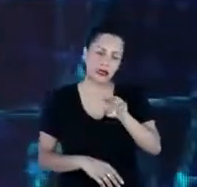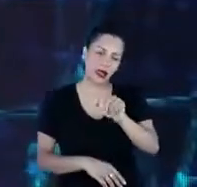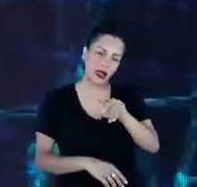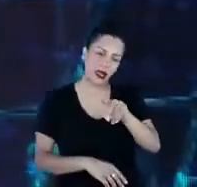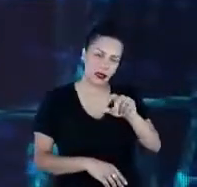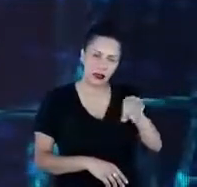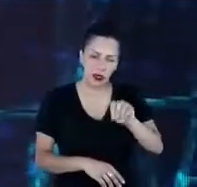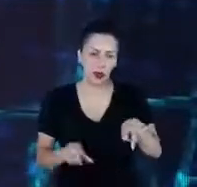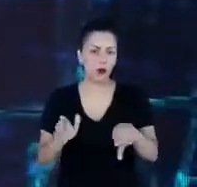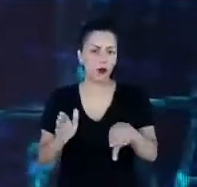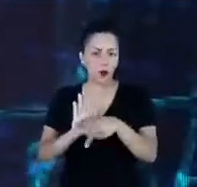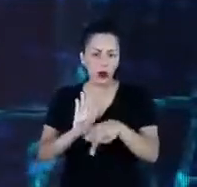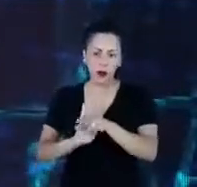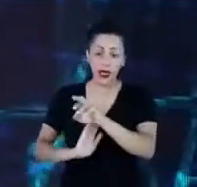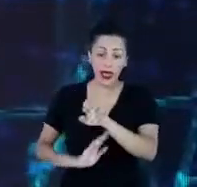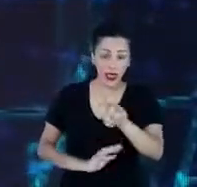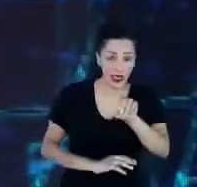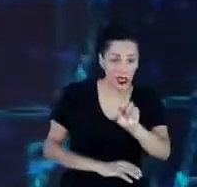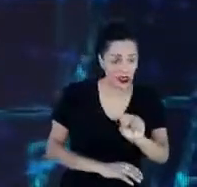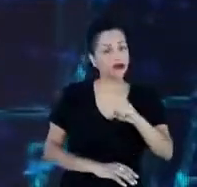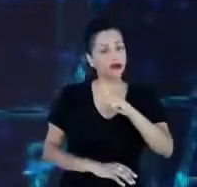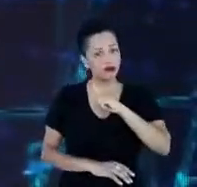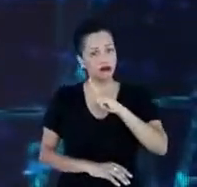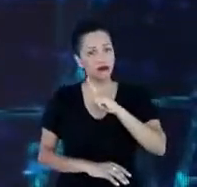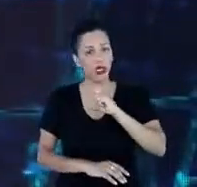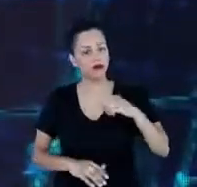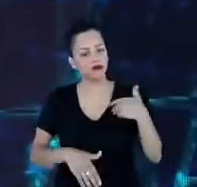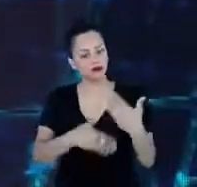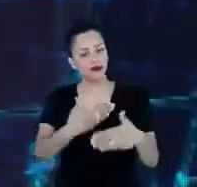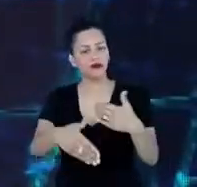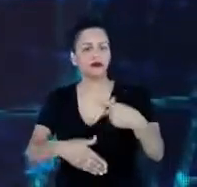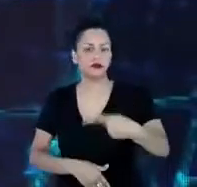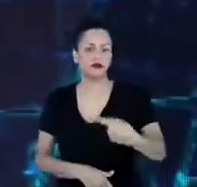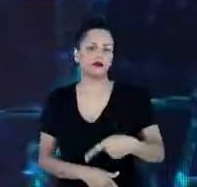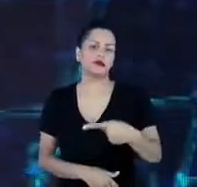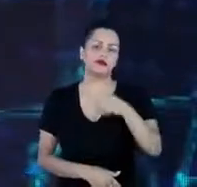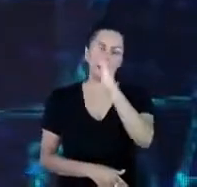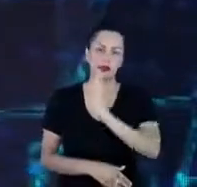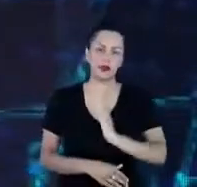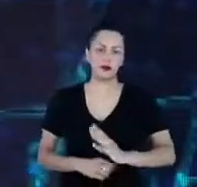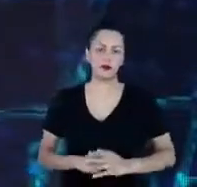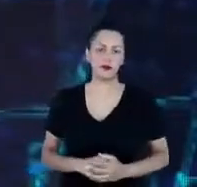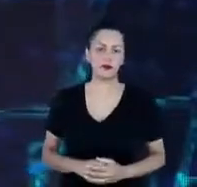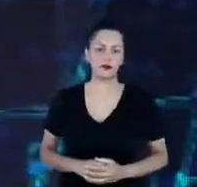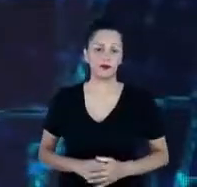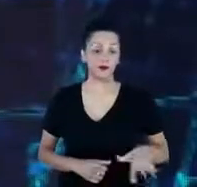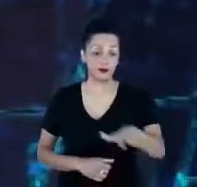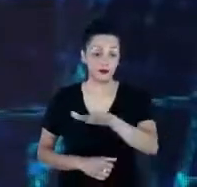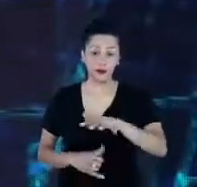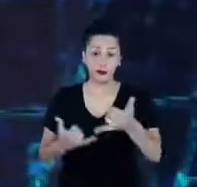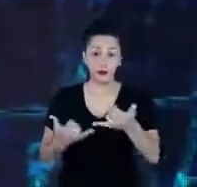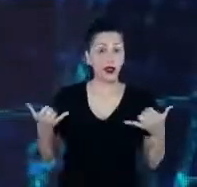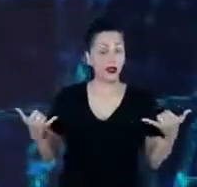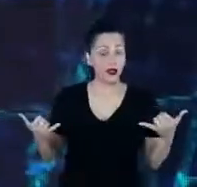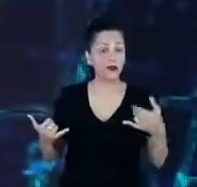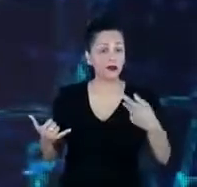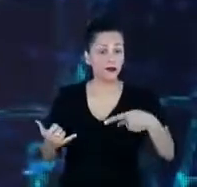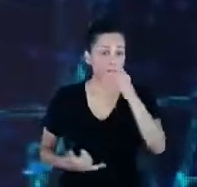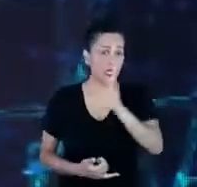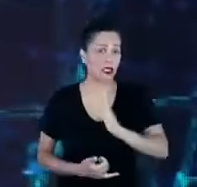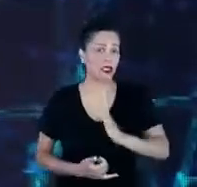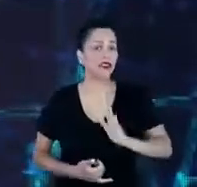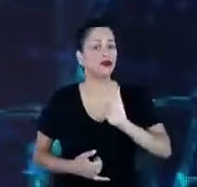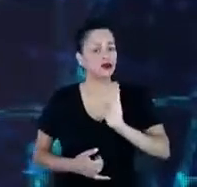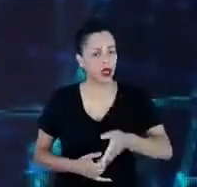que avançam com grande intensidade no país como setor elétrico brasileiro deve incorporar essas